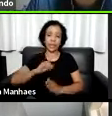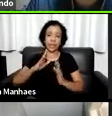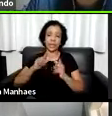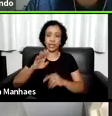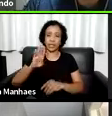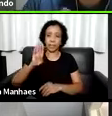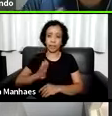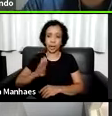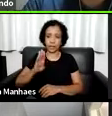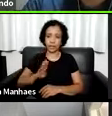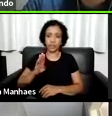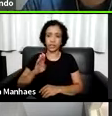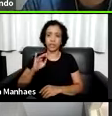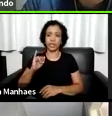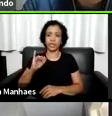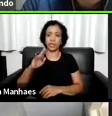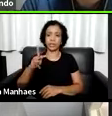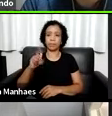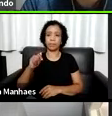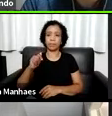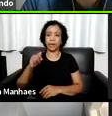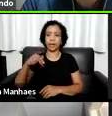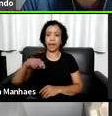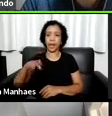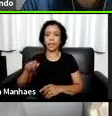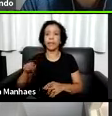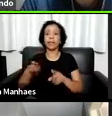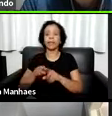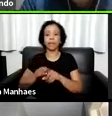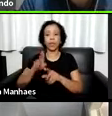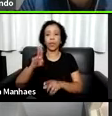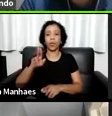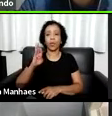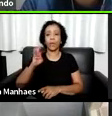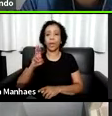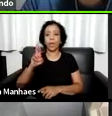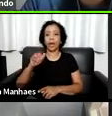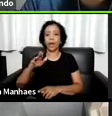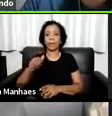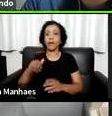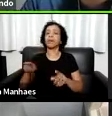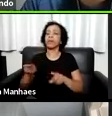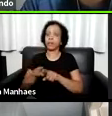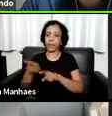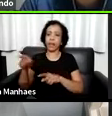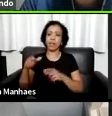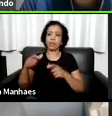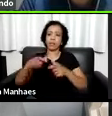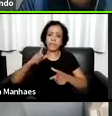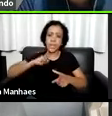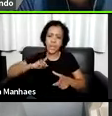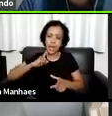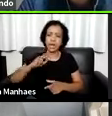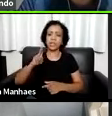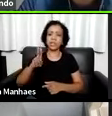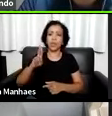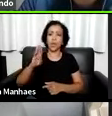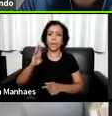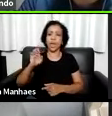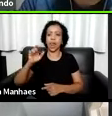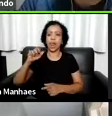do Ipanema, em Uberlândia. A PIB, Primeira Igreja Batista de Potiraguá, o pastor Paulinho Peixoto, pede oração pelas pessoas que já têm histórico